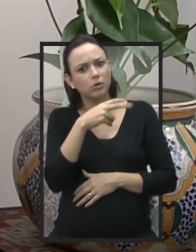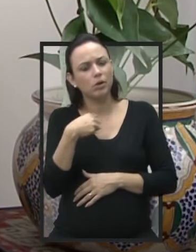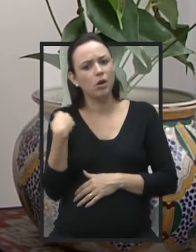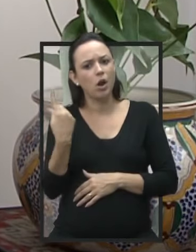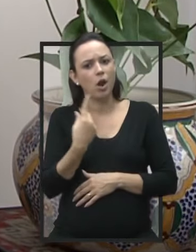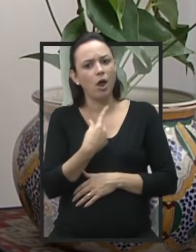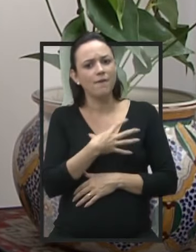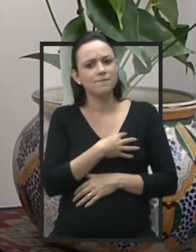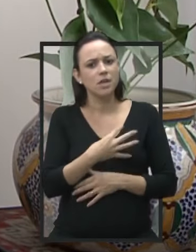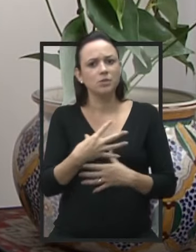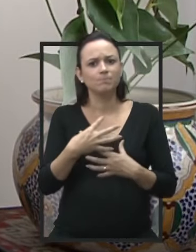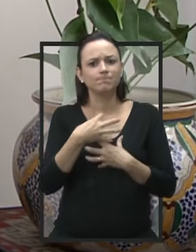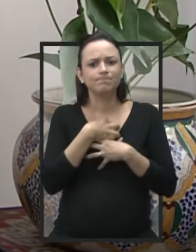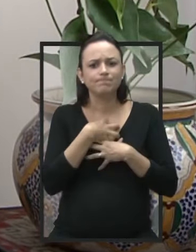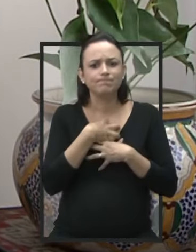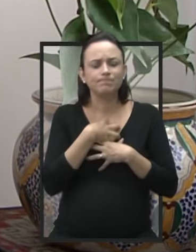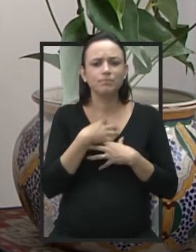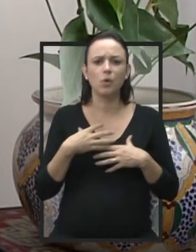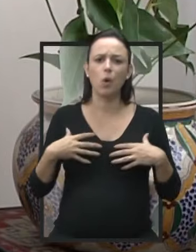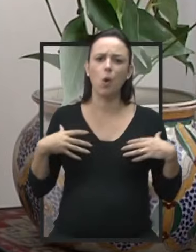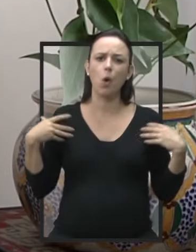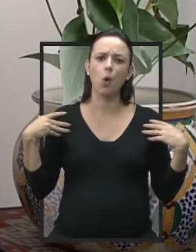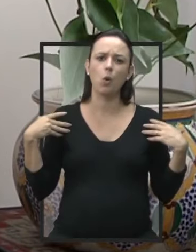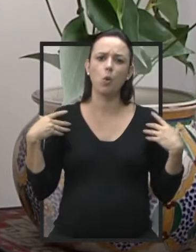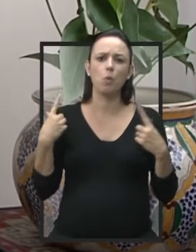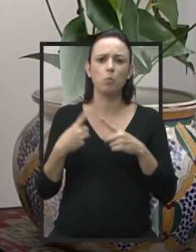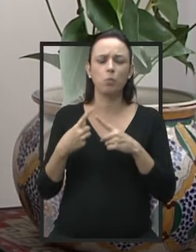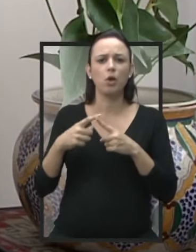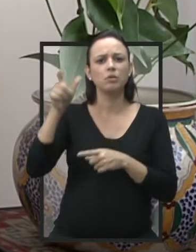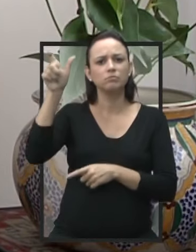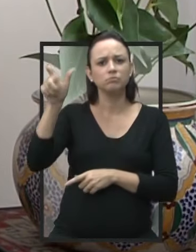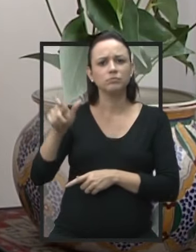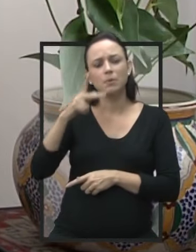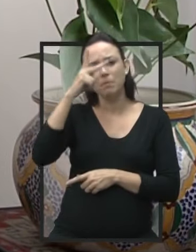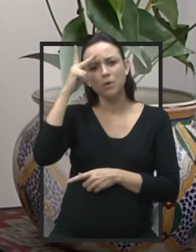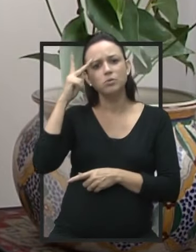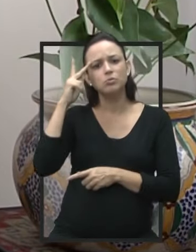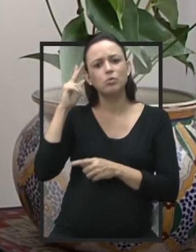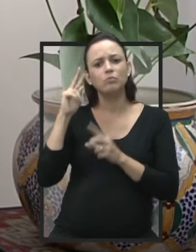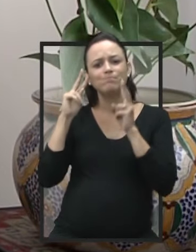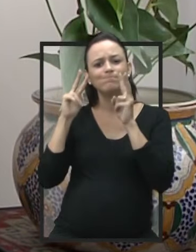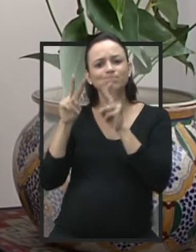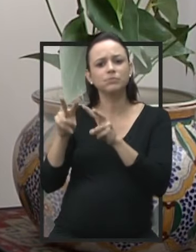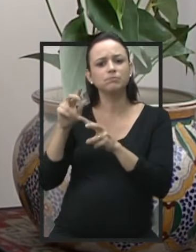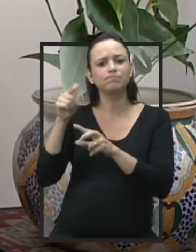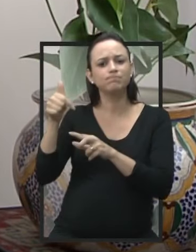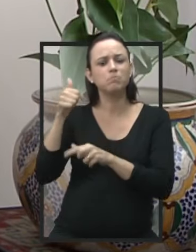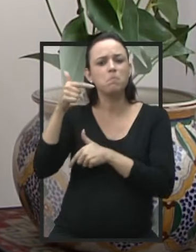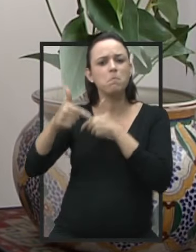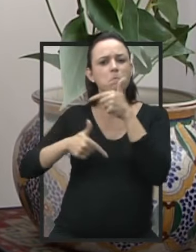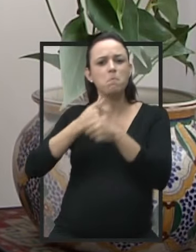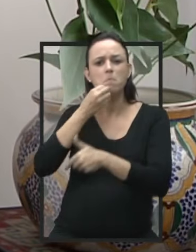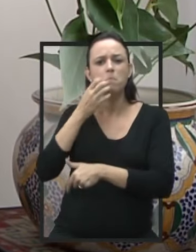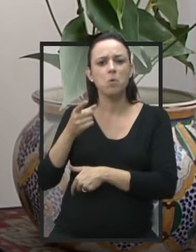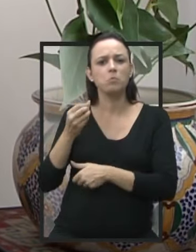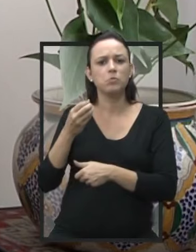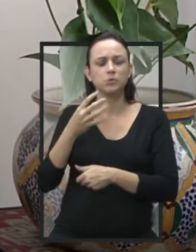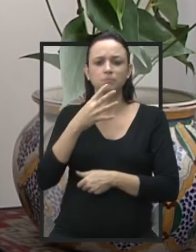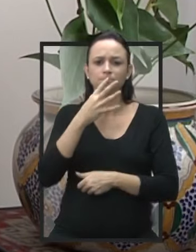nos deixou muito orgulhosos do papel dele, quer dizer, o reconhecimento do povo para ele, que foi realmente